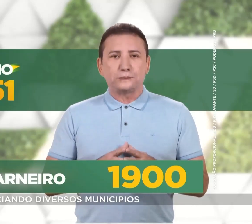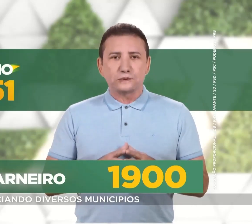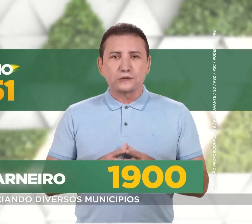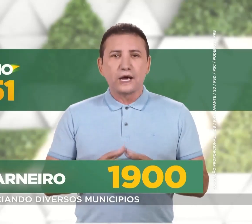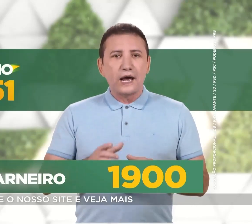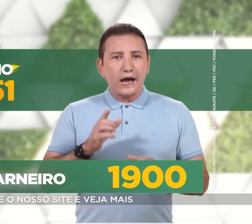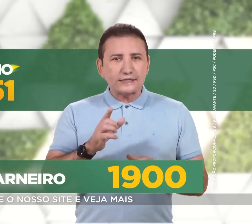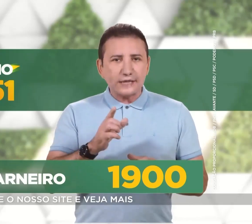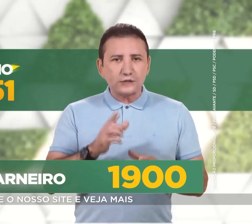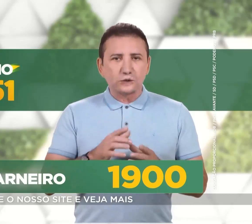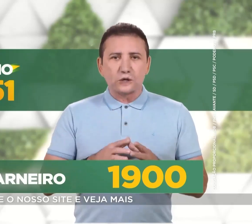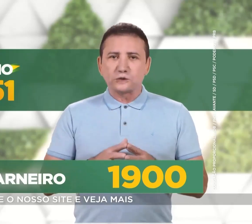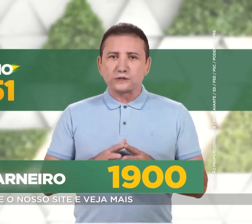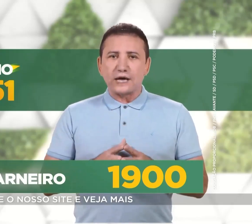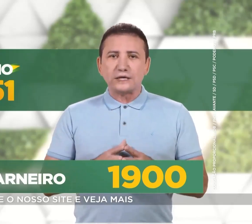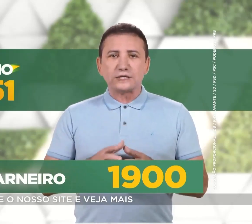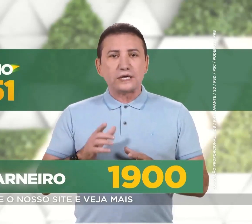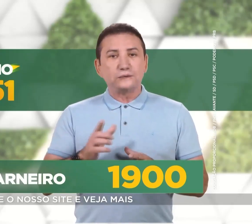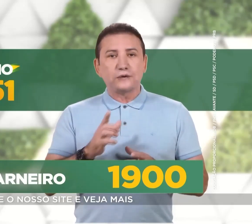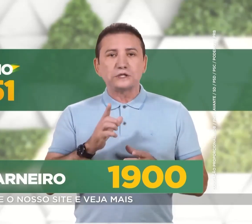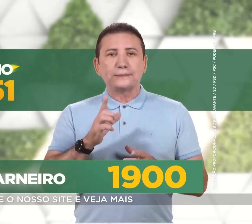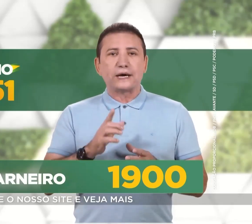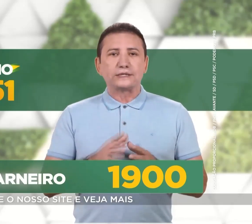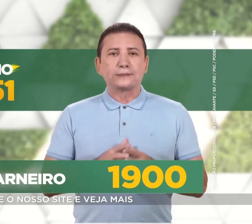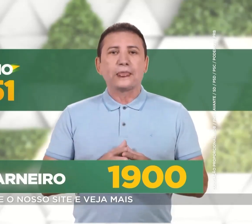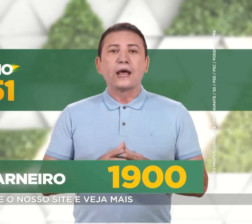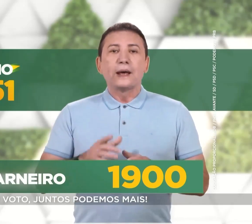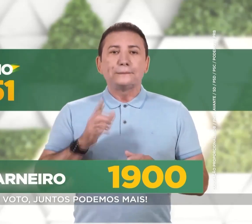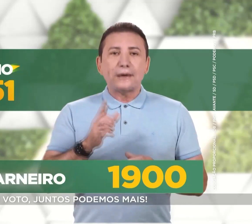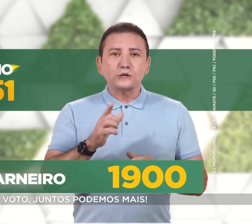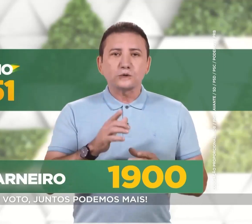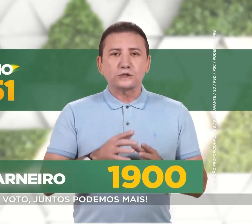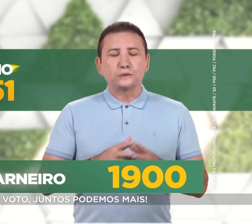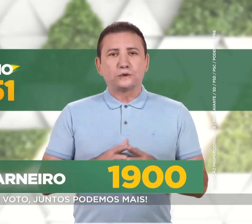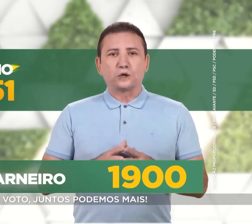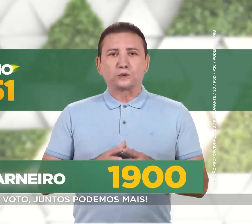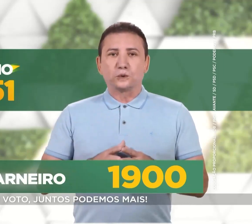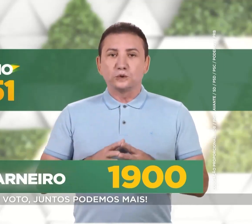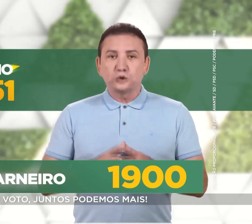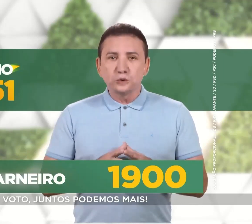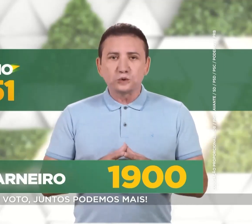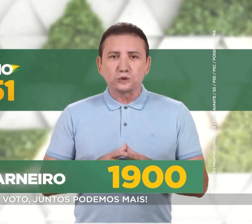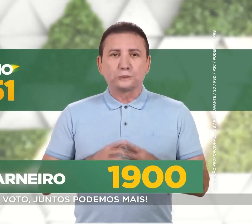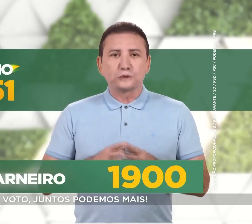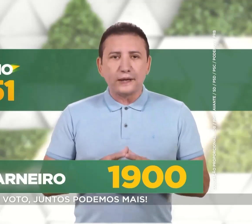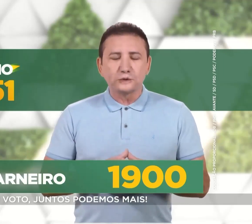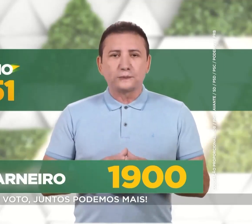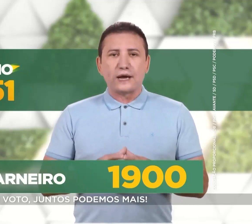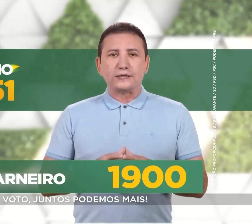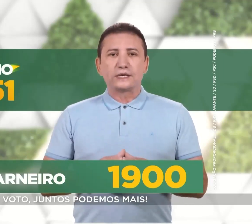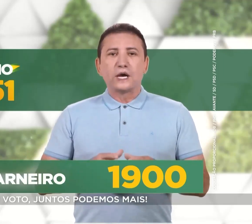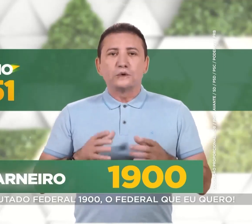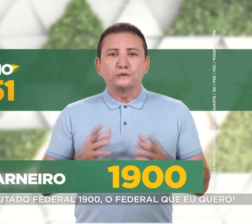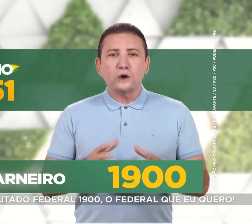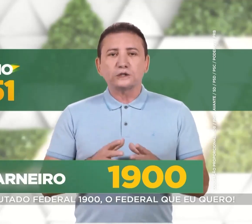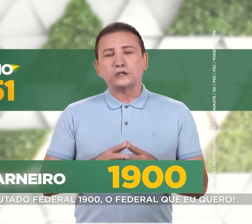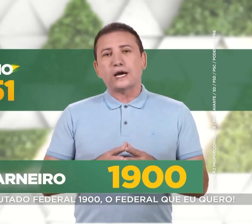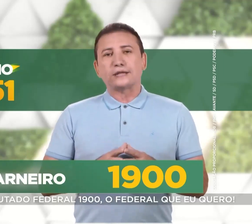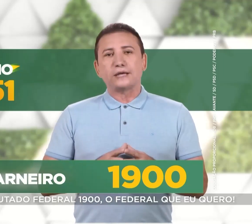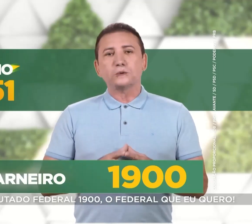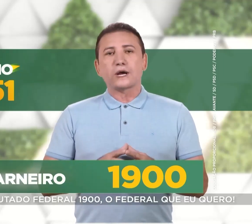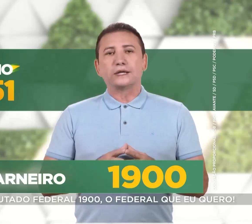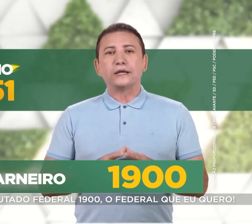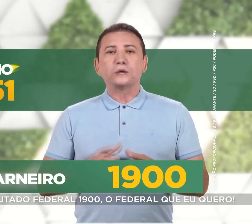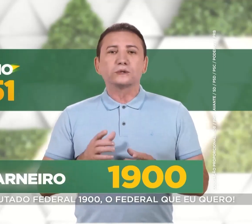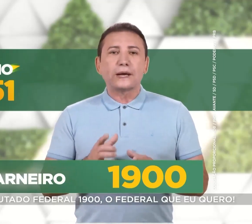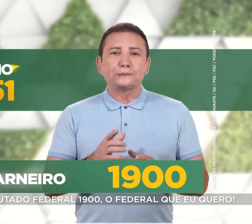diversos municípios. Acesse o nosso site e veja mais. Peço seu voto. Juntos podemos mais.